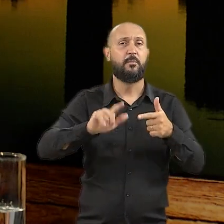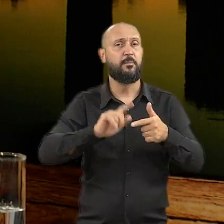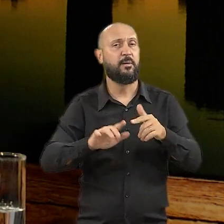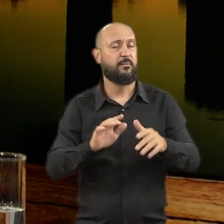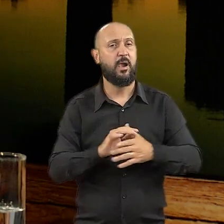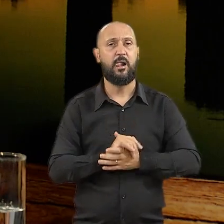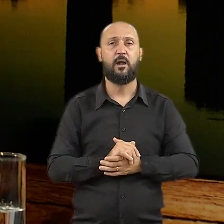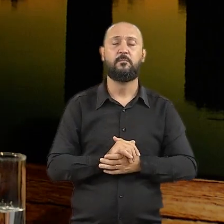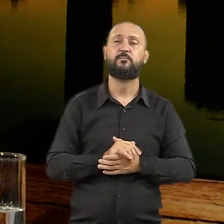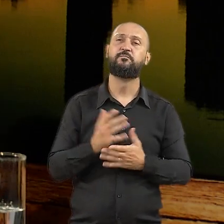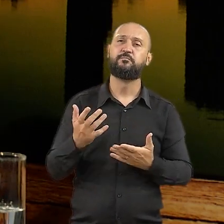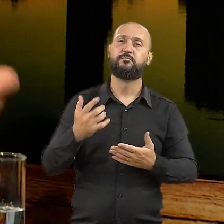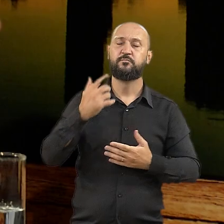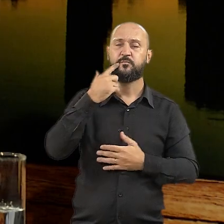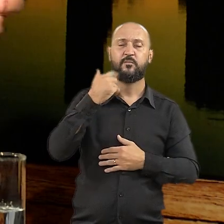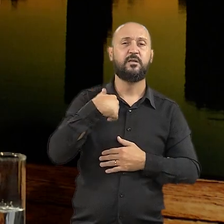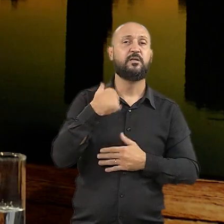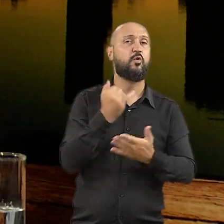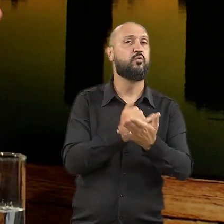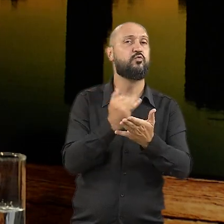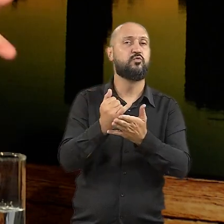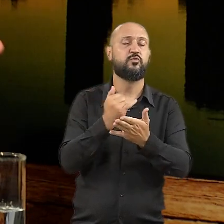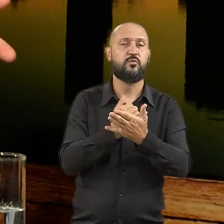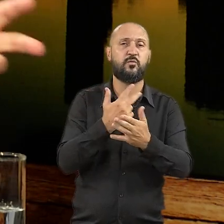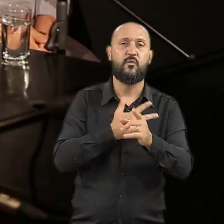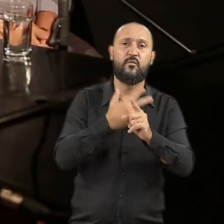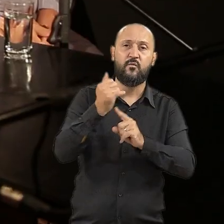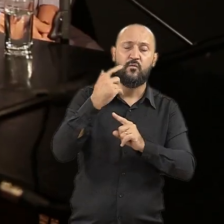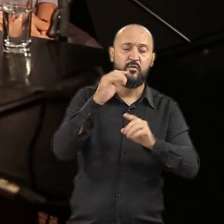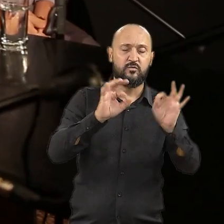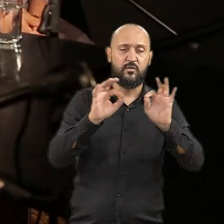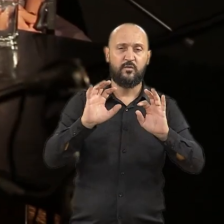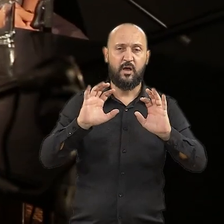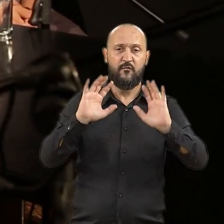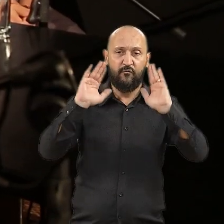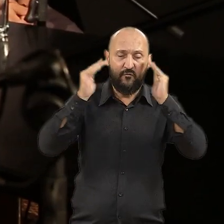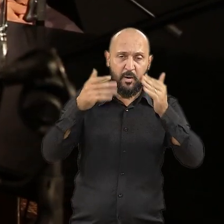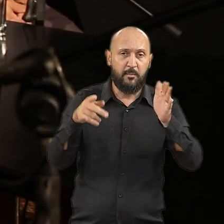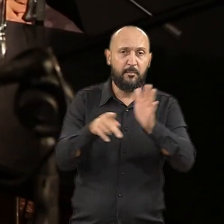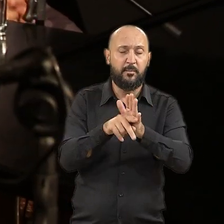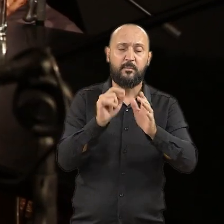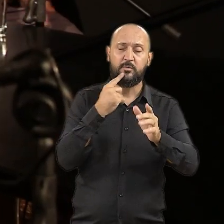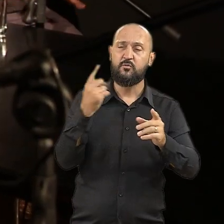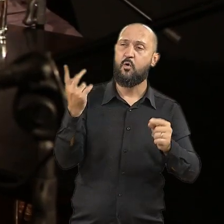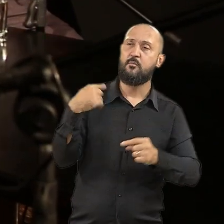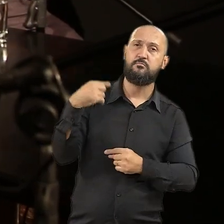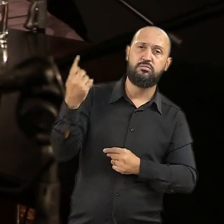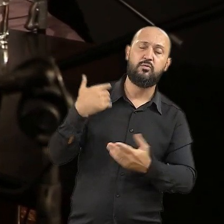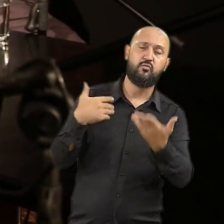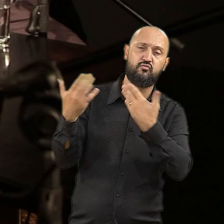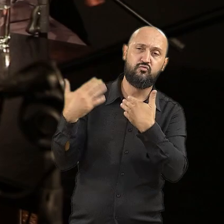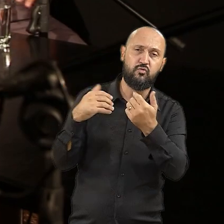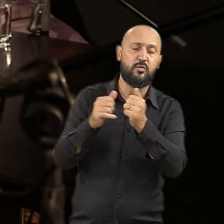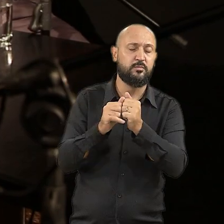der algum pepino... Tá lá, e eu não me inscrevi nesse festival para ficar só focado nessa ponte. A parte da